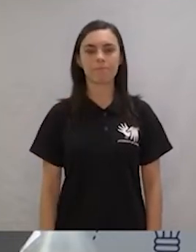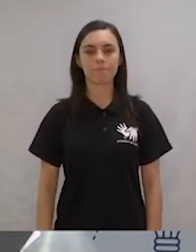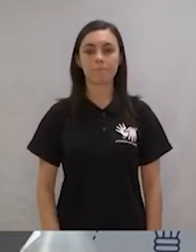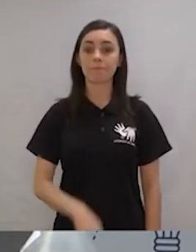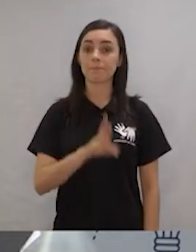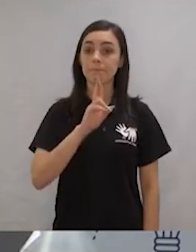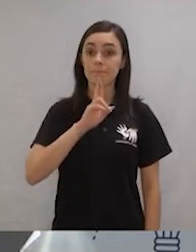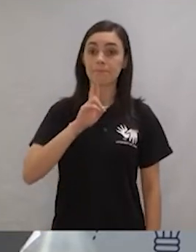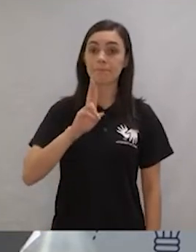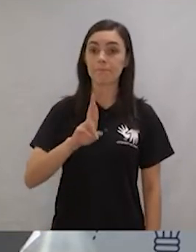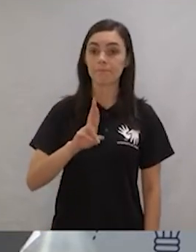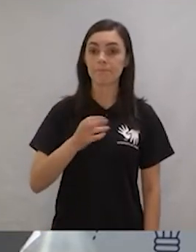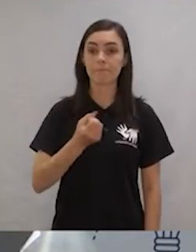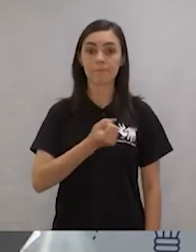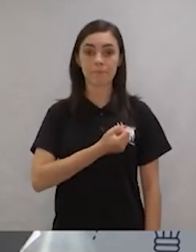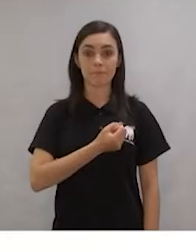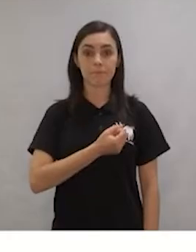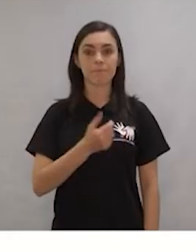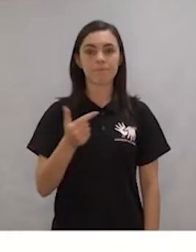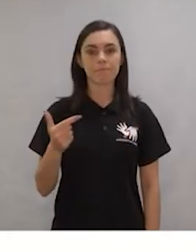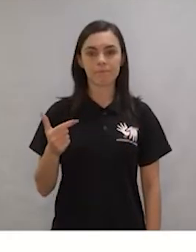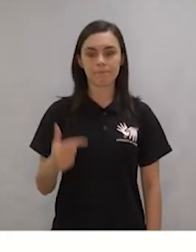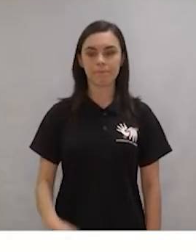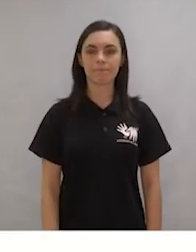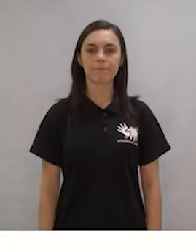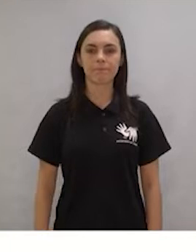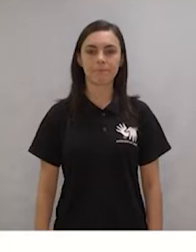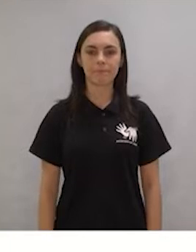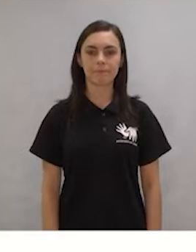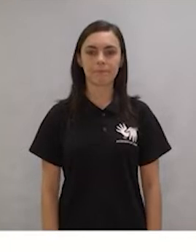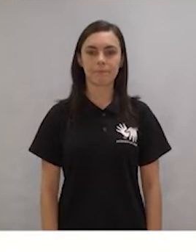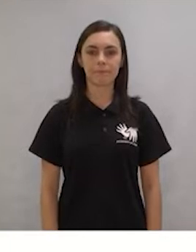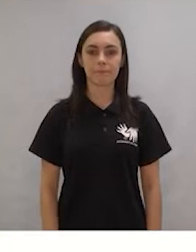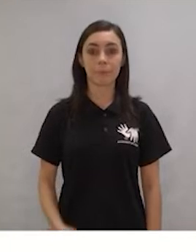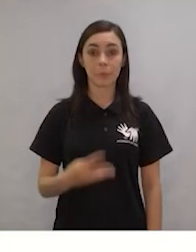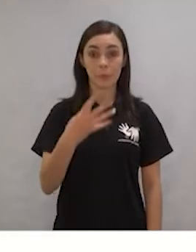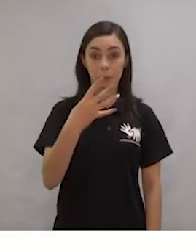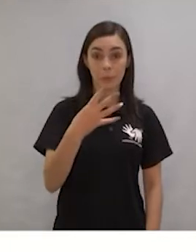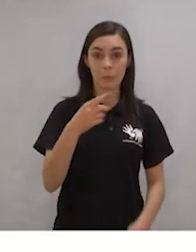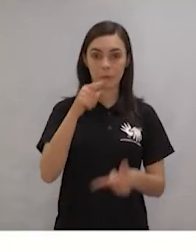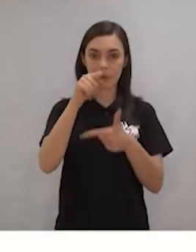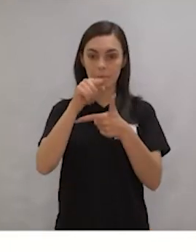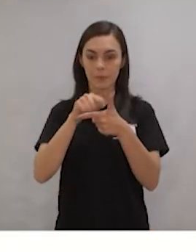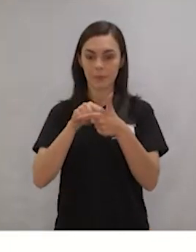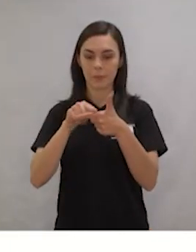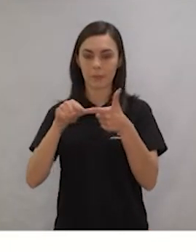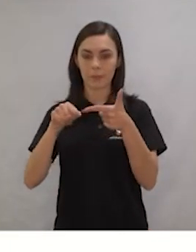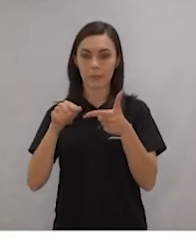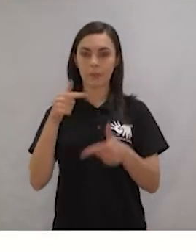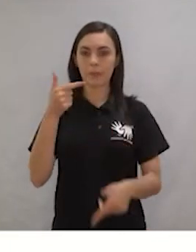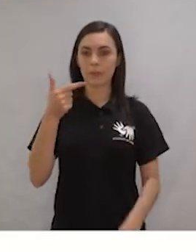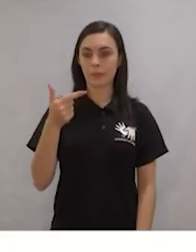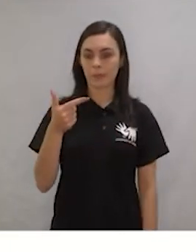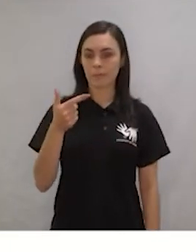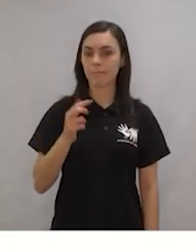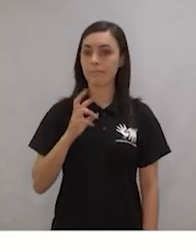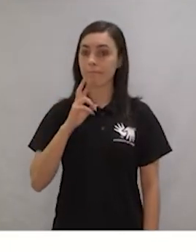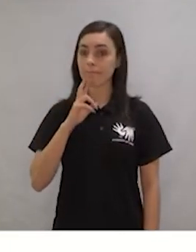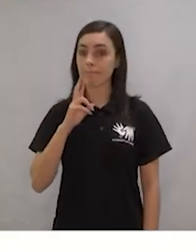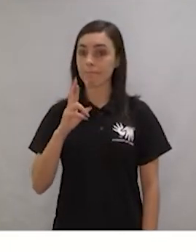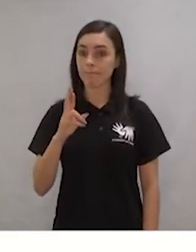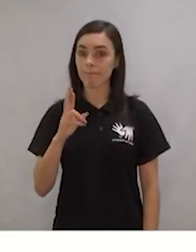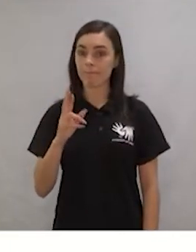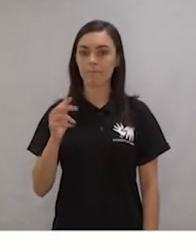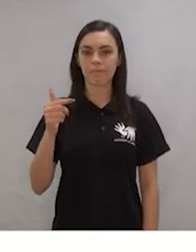1, 2, 1, 2. Então, o resultado é 2. 4 divididos por 2